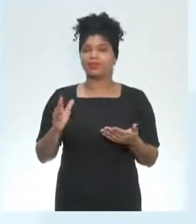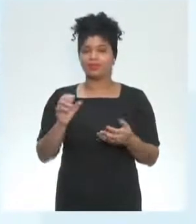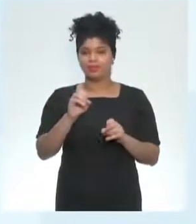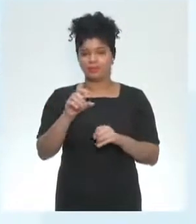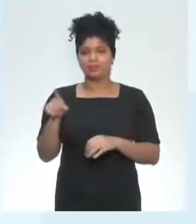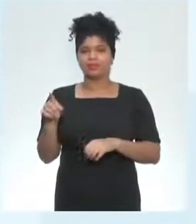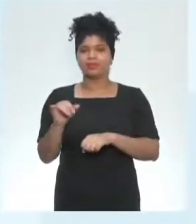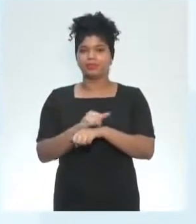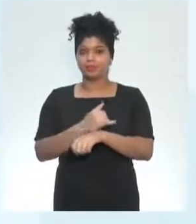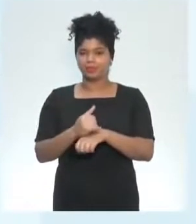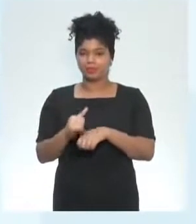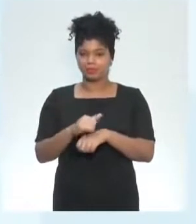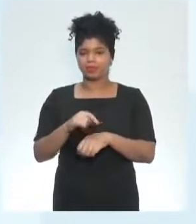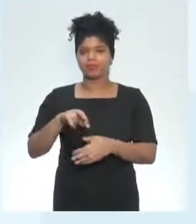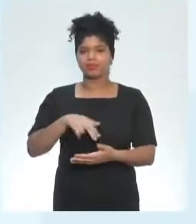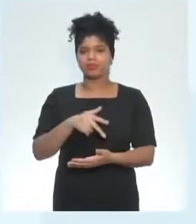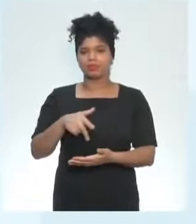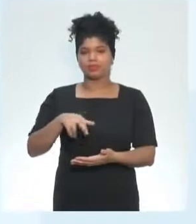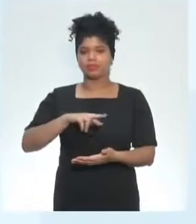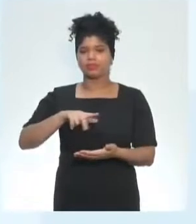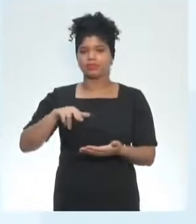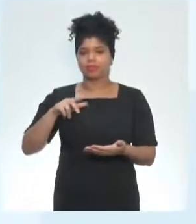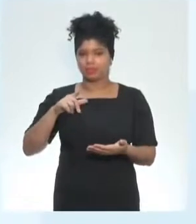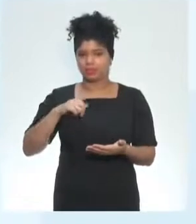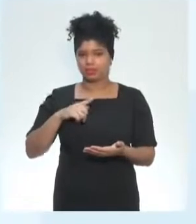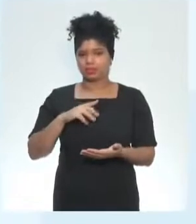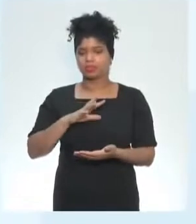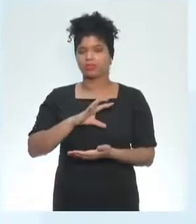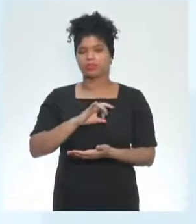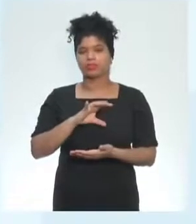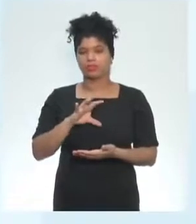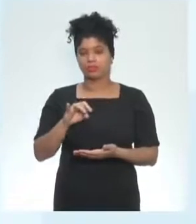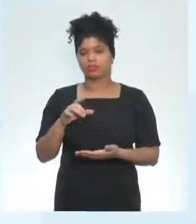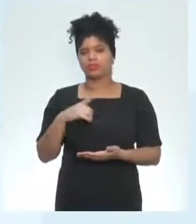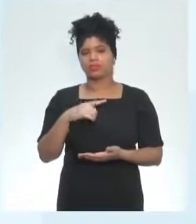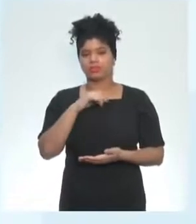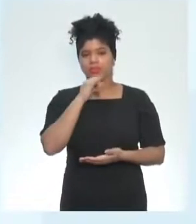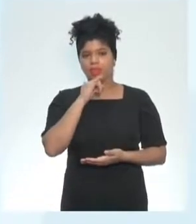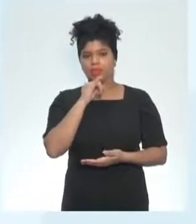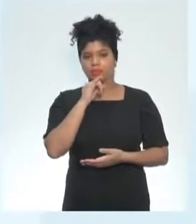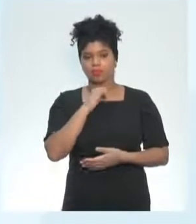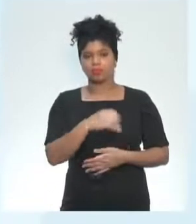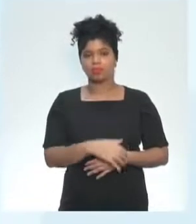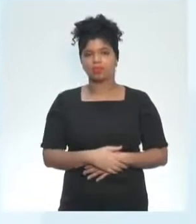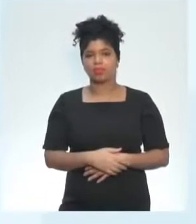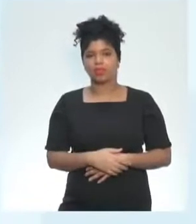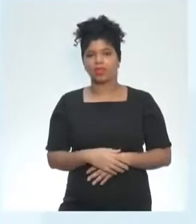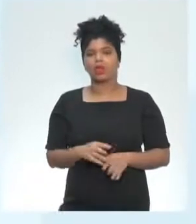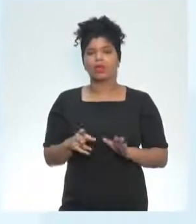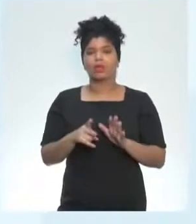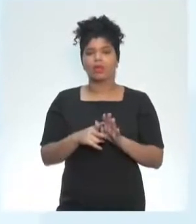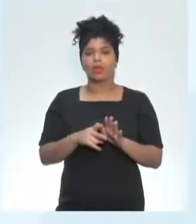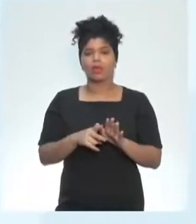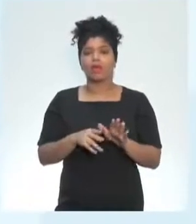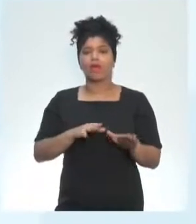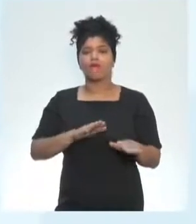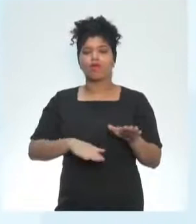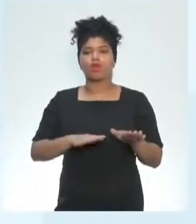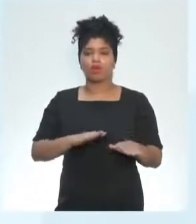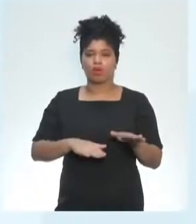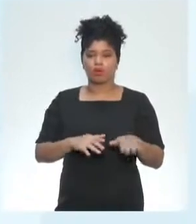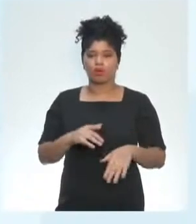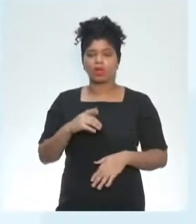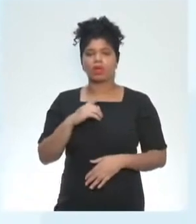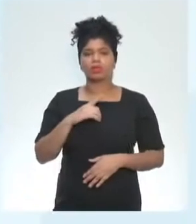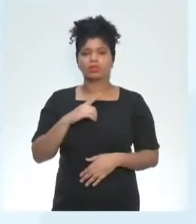composição, a gente vê que nós temos várias técnicas. Para cada uma, né, por exemplo, se eu tenho, né, danças folclóricas, tradicionais,